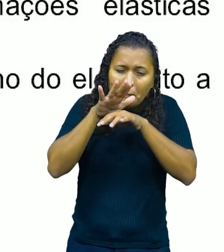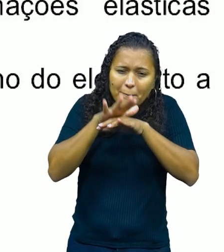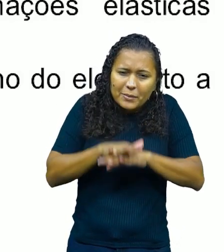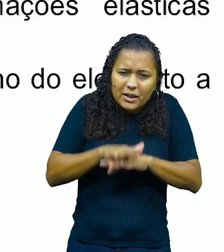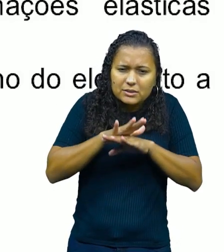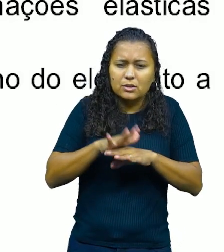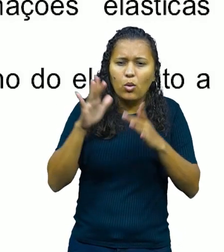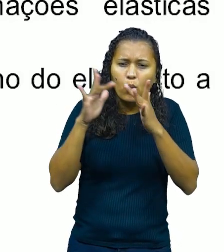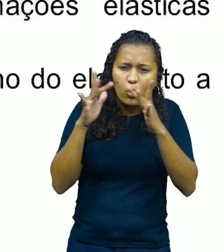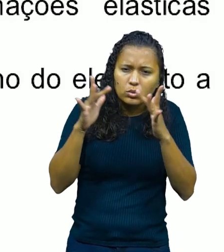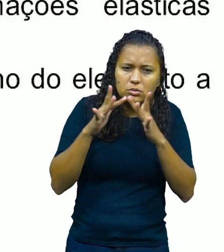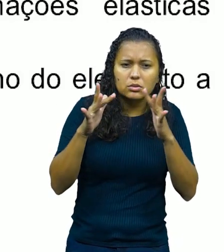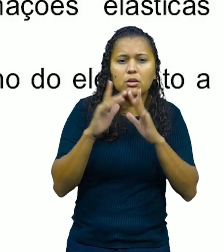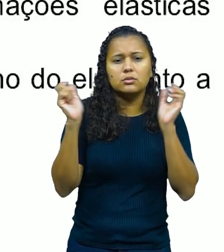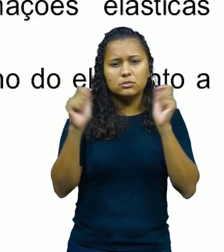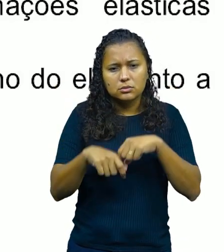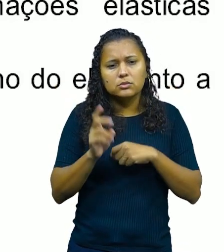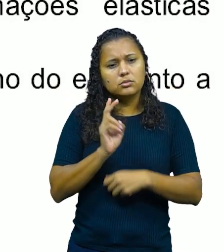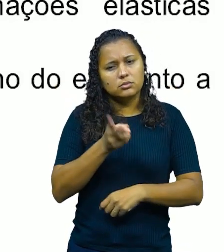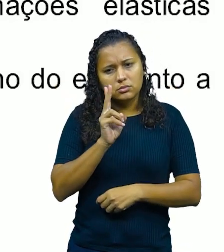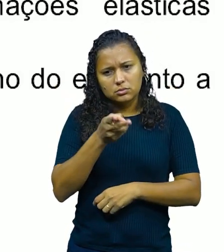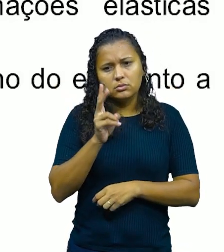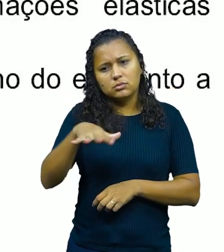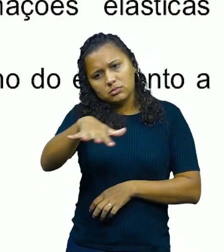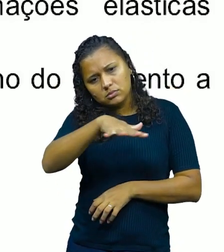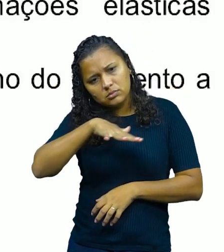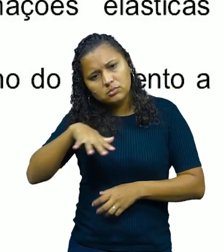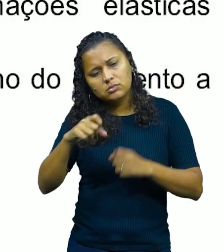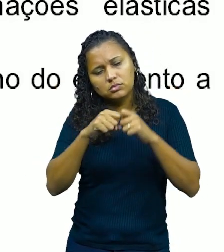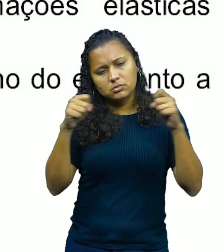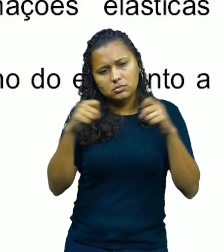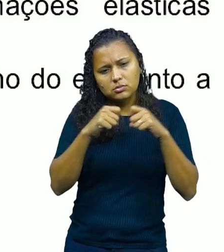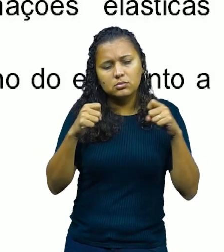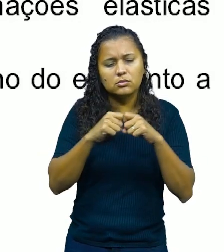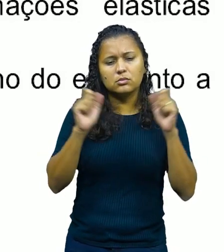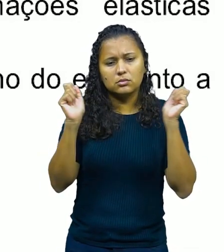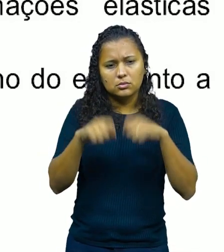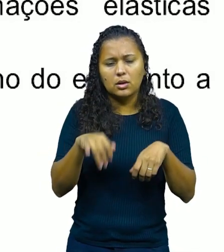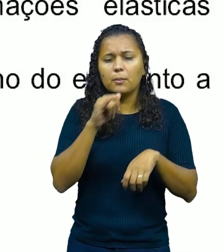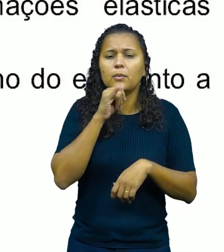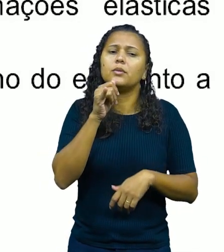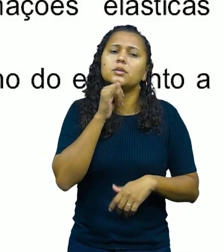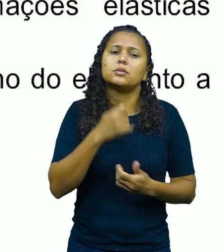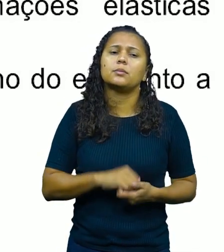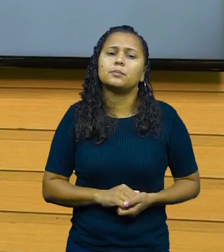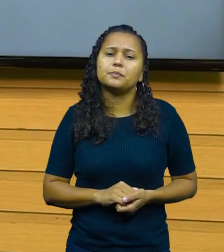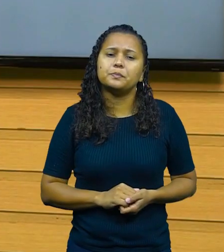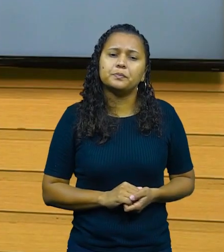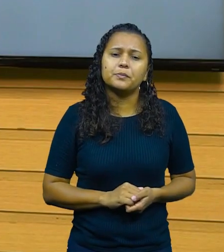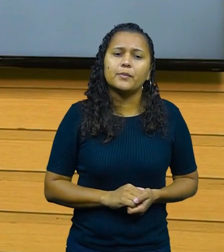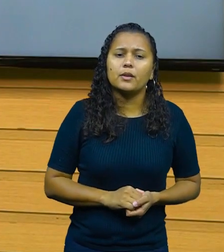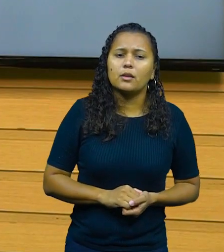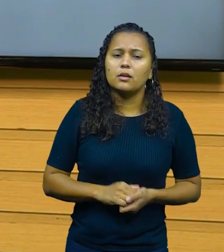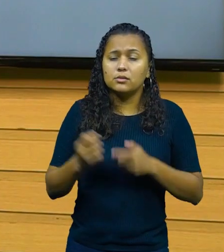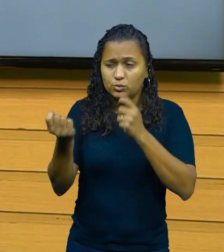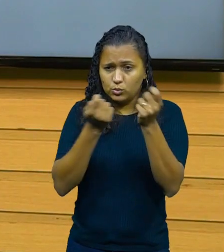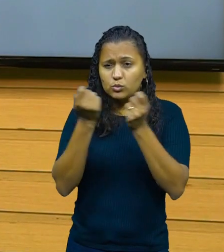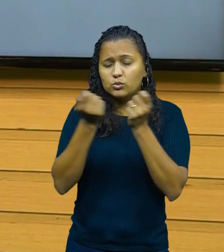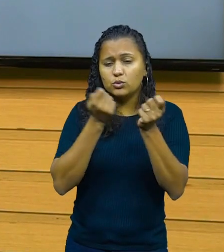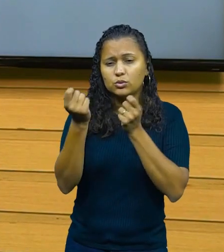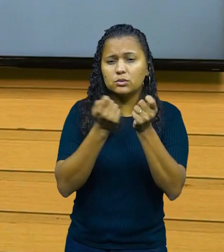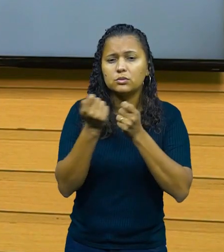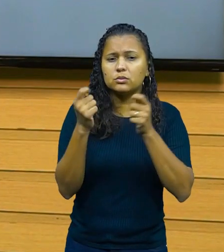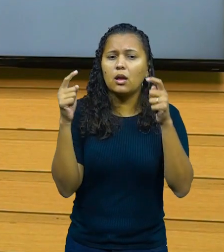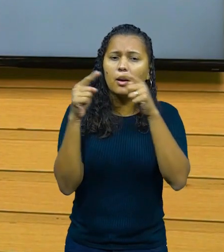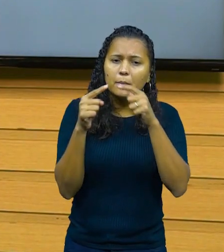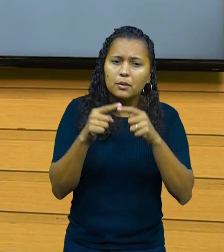durante a aferição e dimensões para manter constante as deformações elásticas globais. Ou seja, quando esses